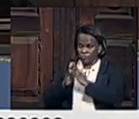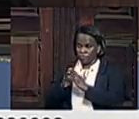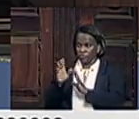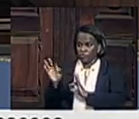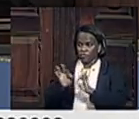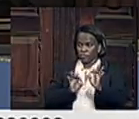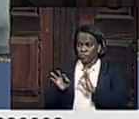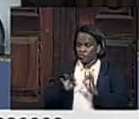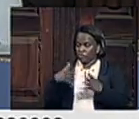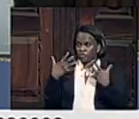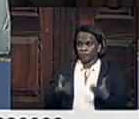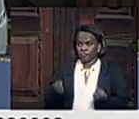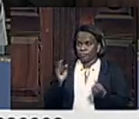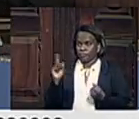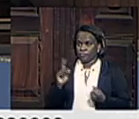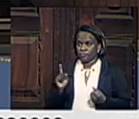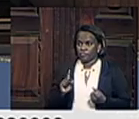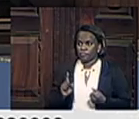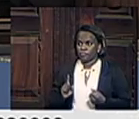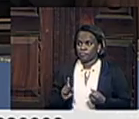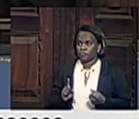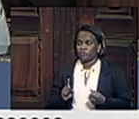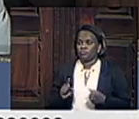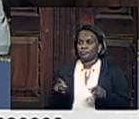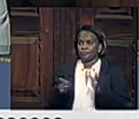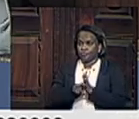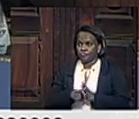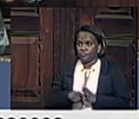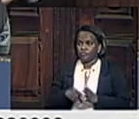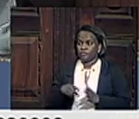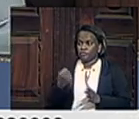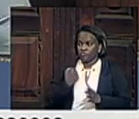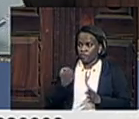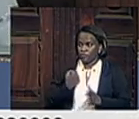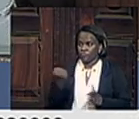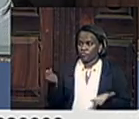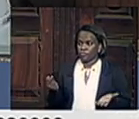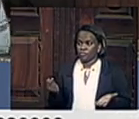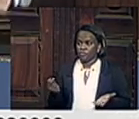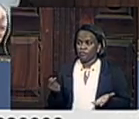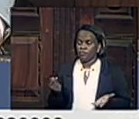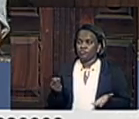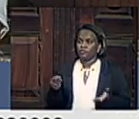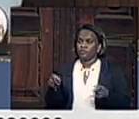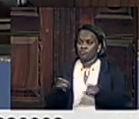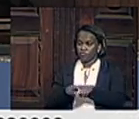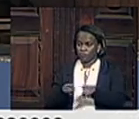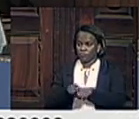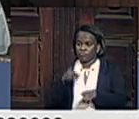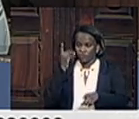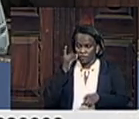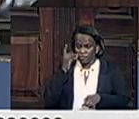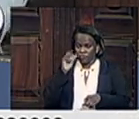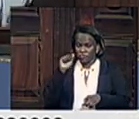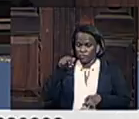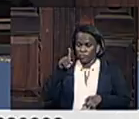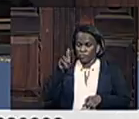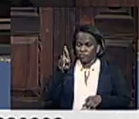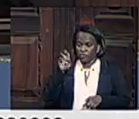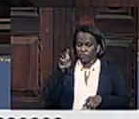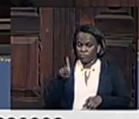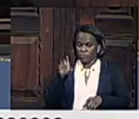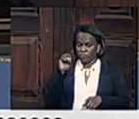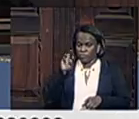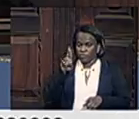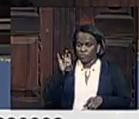projeto inaceitável na forma e no mérito. Nem o deputado André Correia,